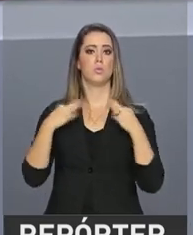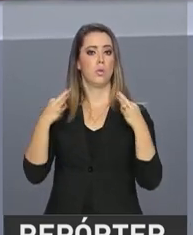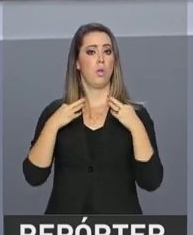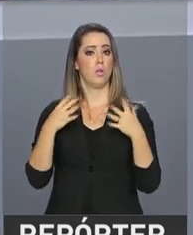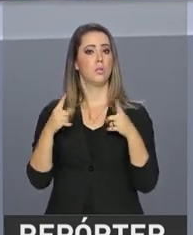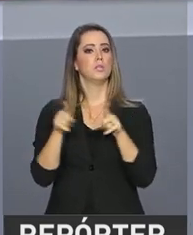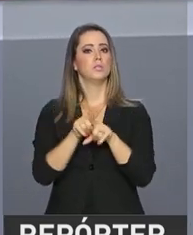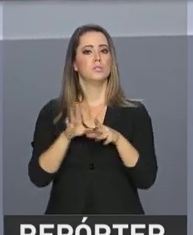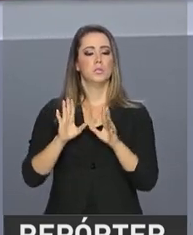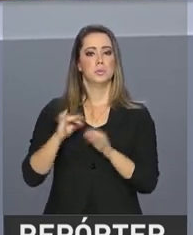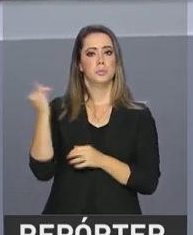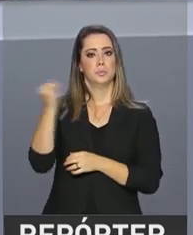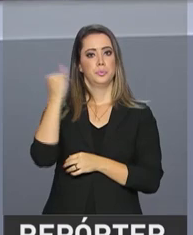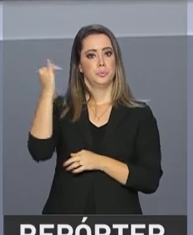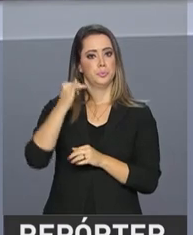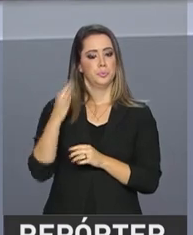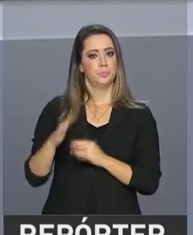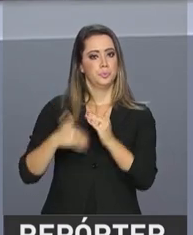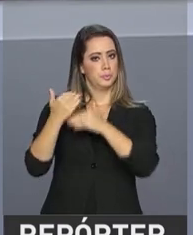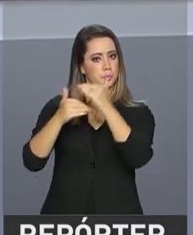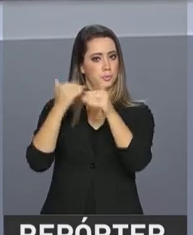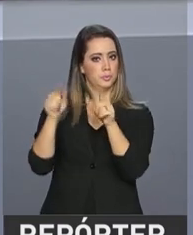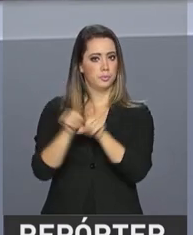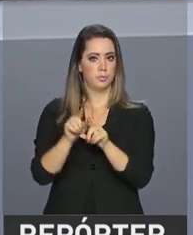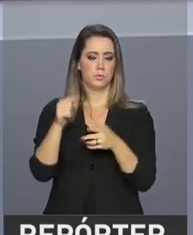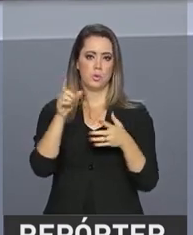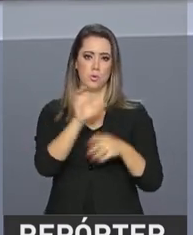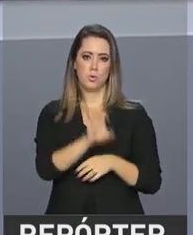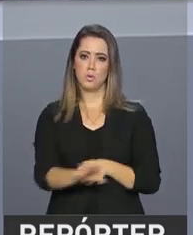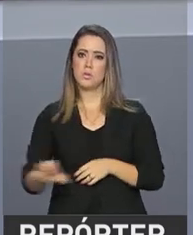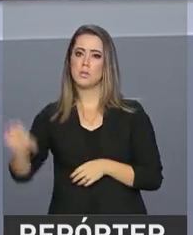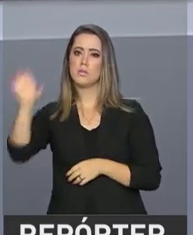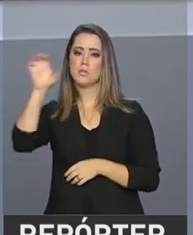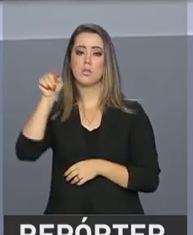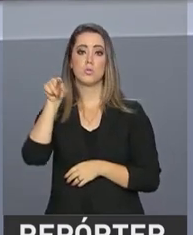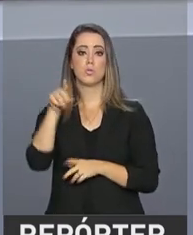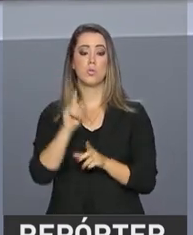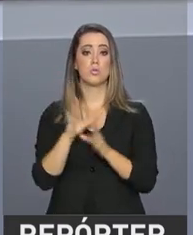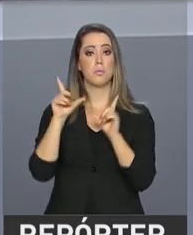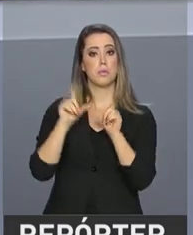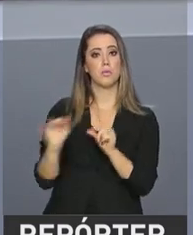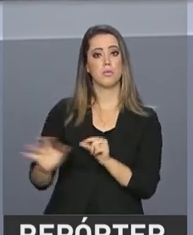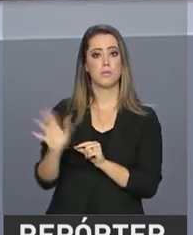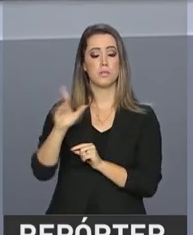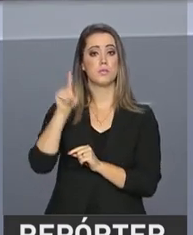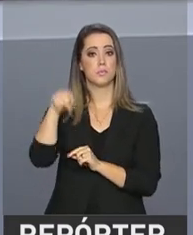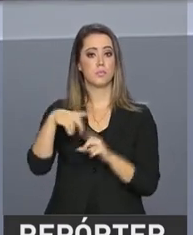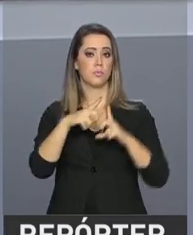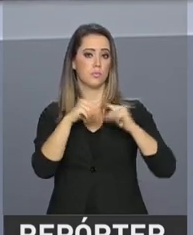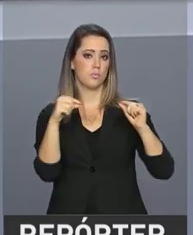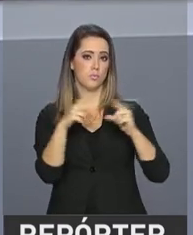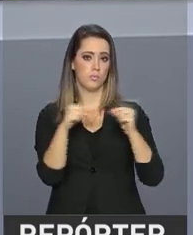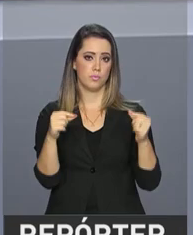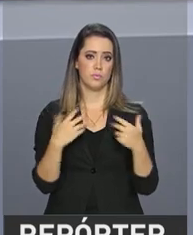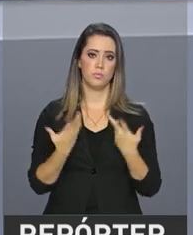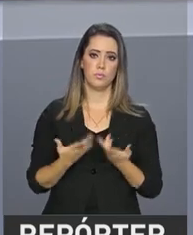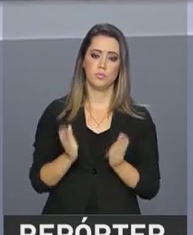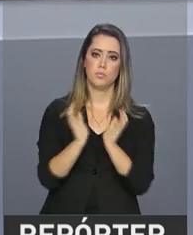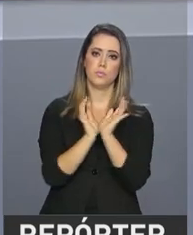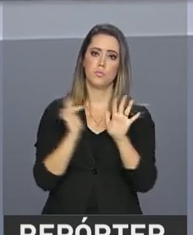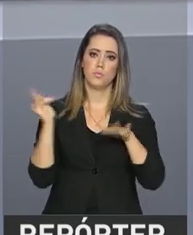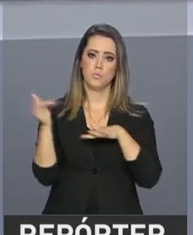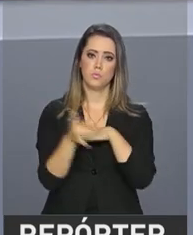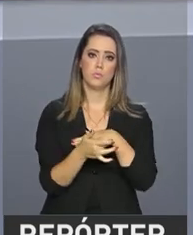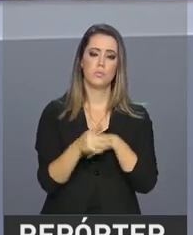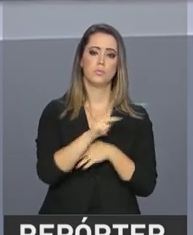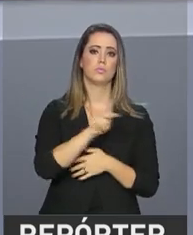vestuário foram os destaques positivos do mês entre as regiões a menor taxa de inflação foi registrada em brasília e pelas